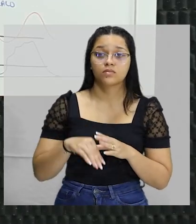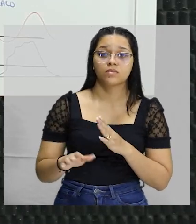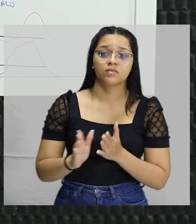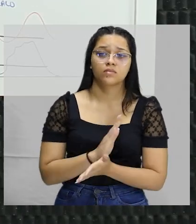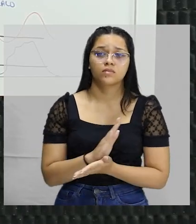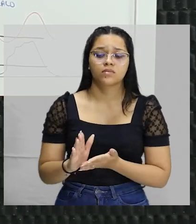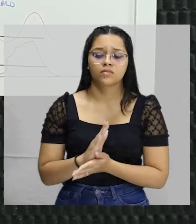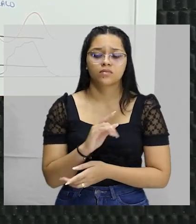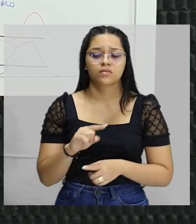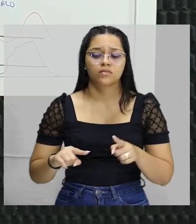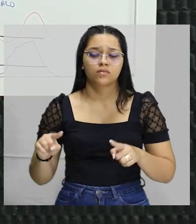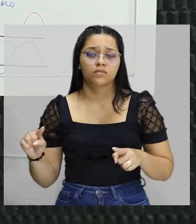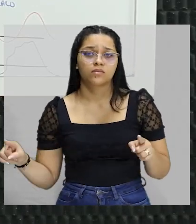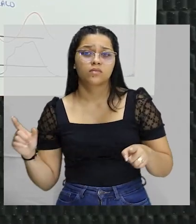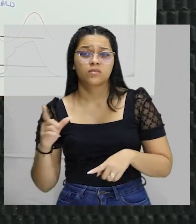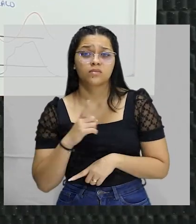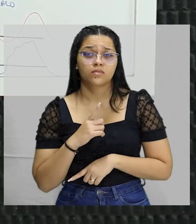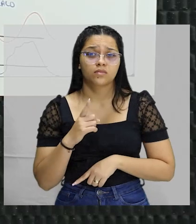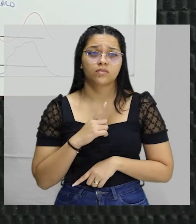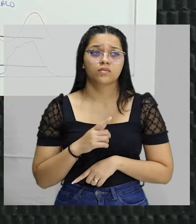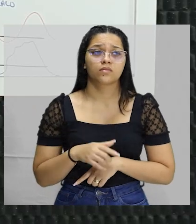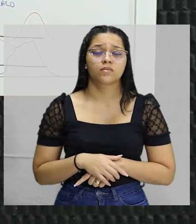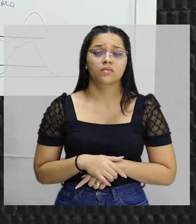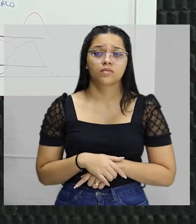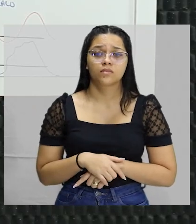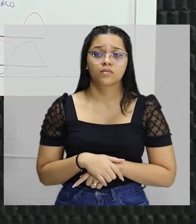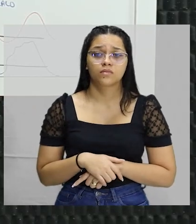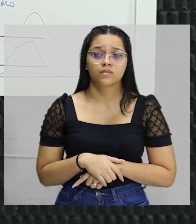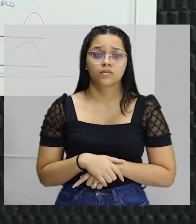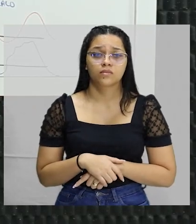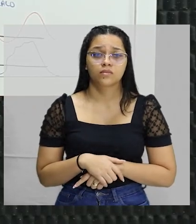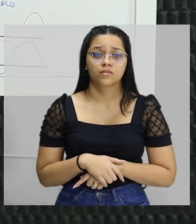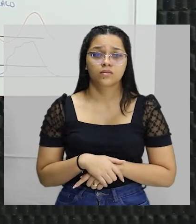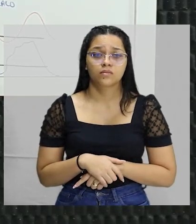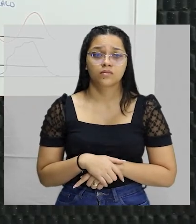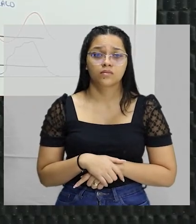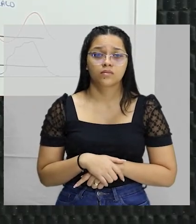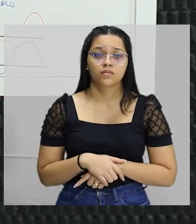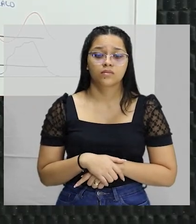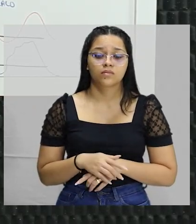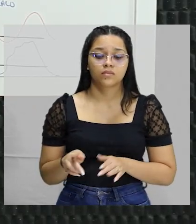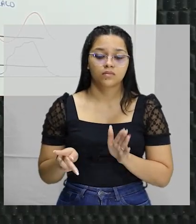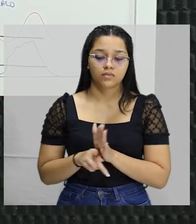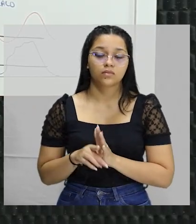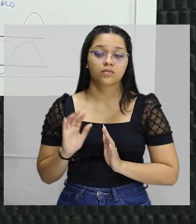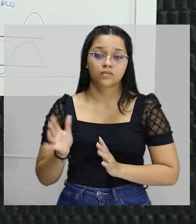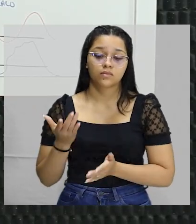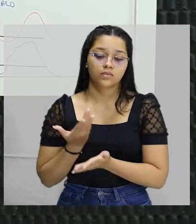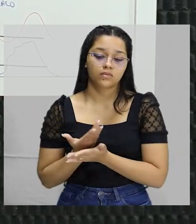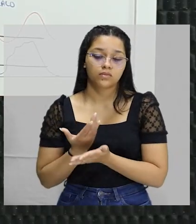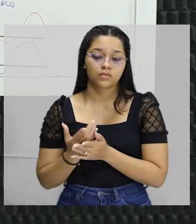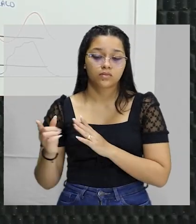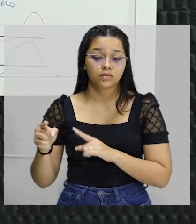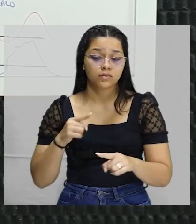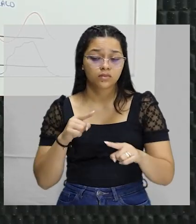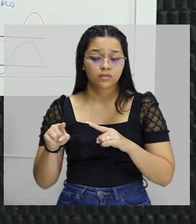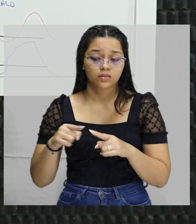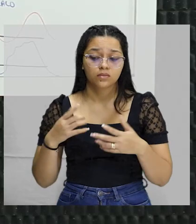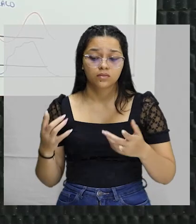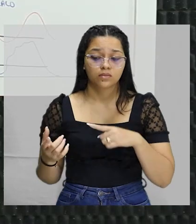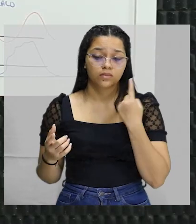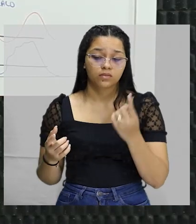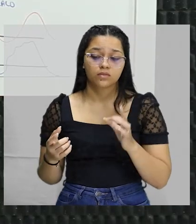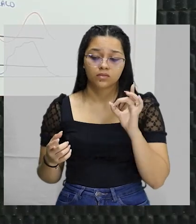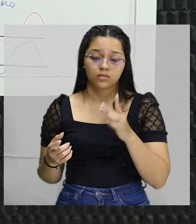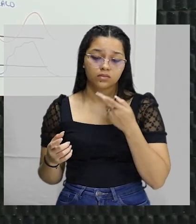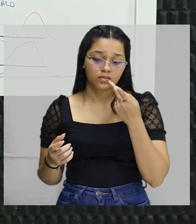algumas pequenas variações, certo? Mas enfim, isso fica muito específico lá para quem estuda música, certo? Aqui para a gente